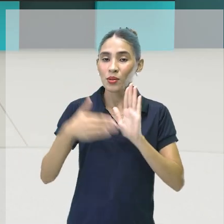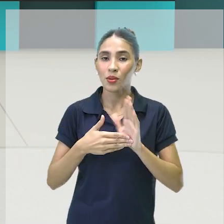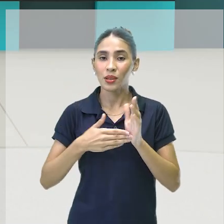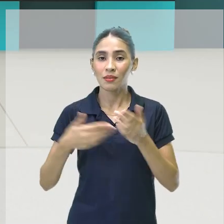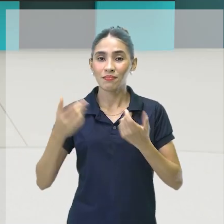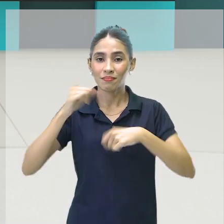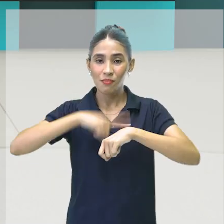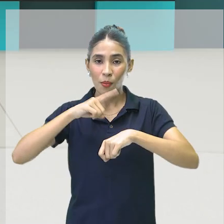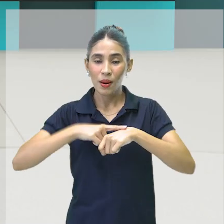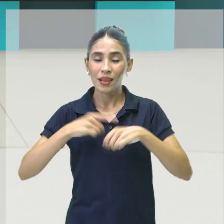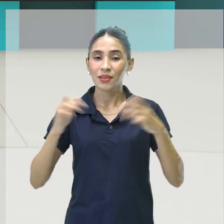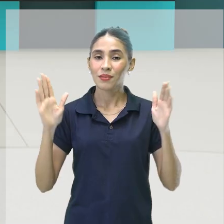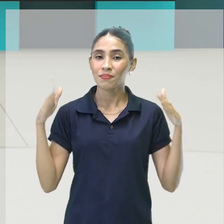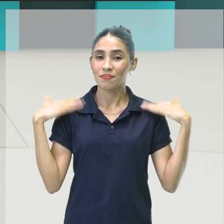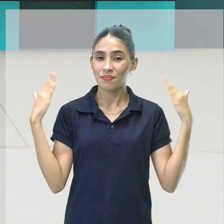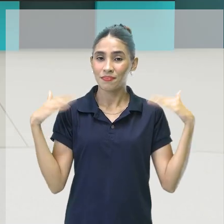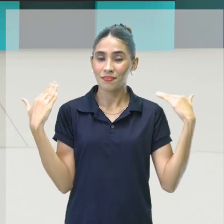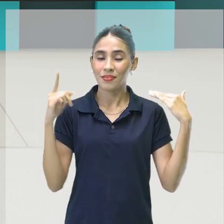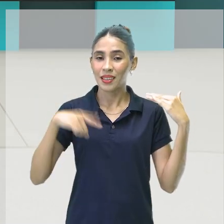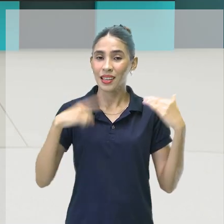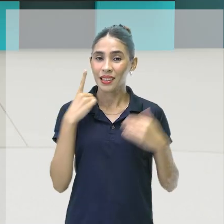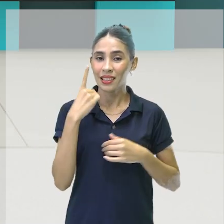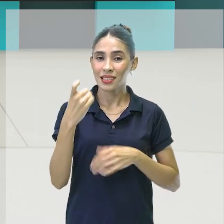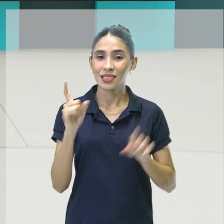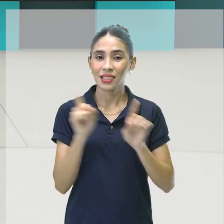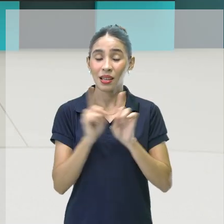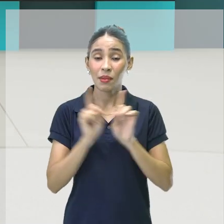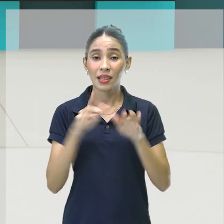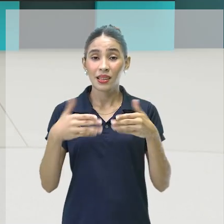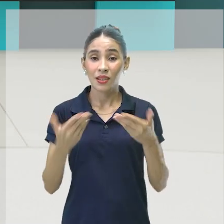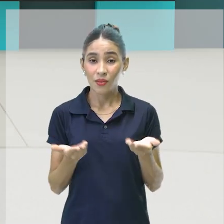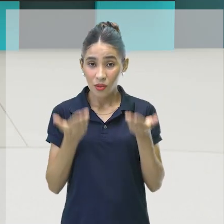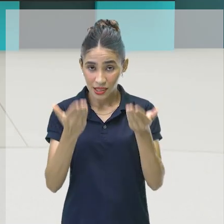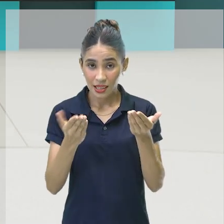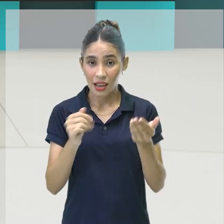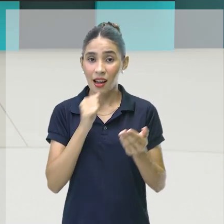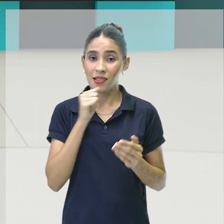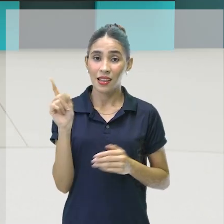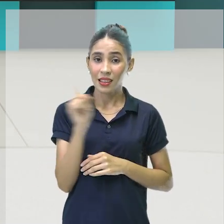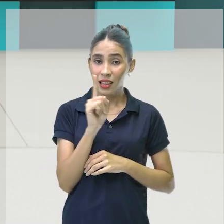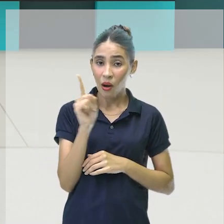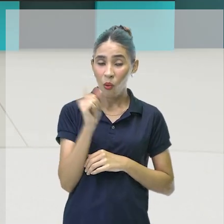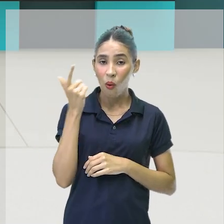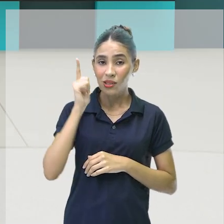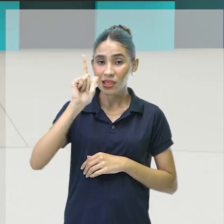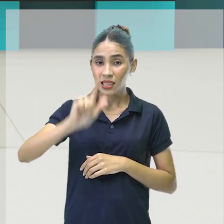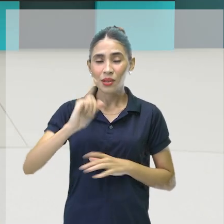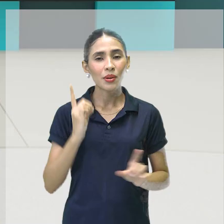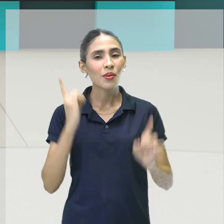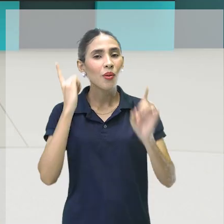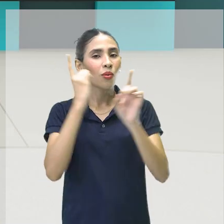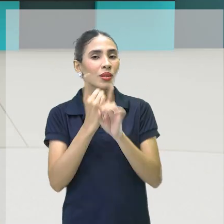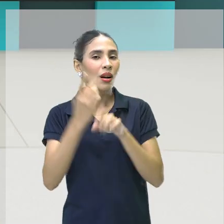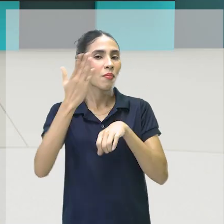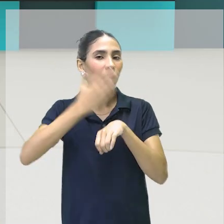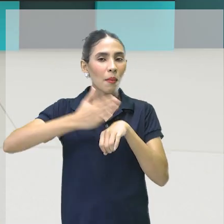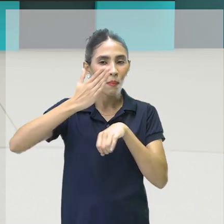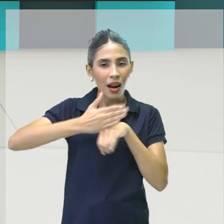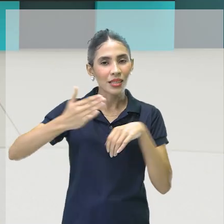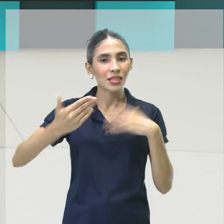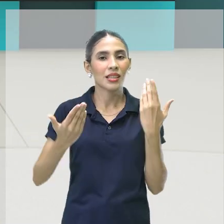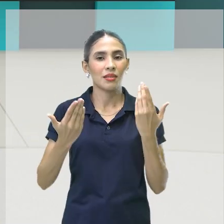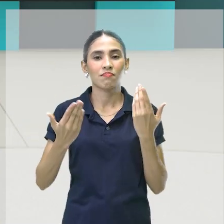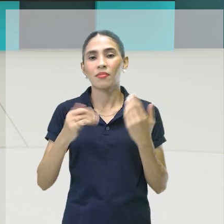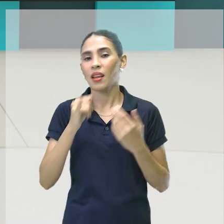de lazer. E isso é super interessante. Então, para vocês que ainda não conseguiram encontrar uma atividade física,